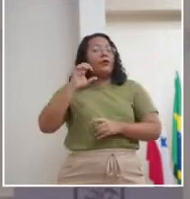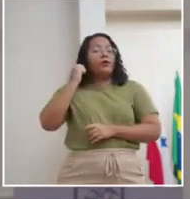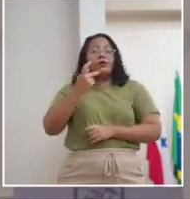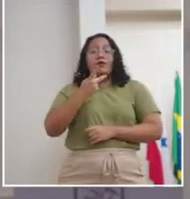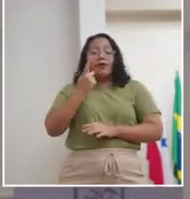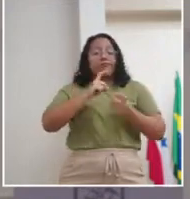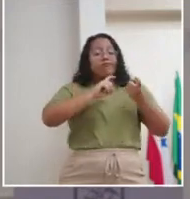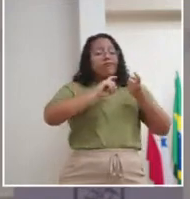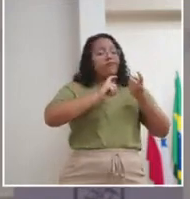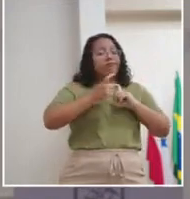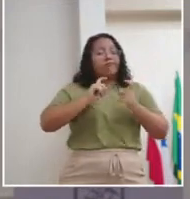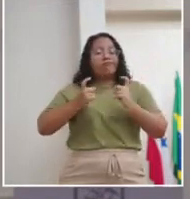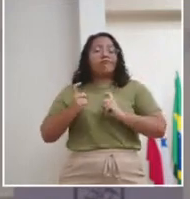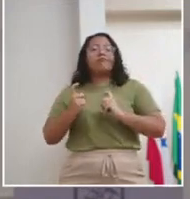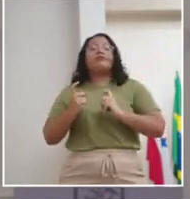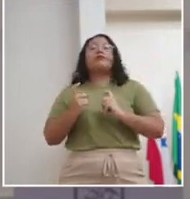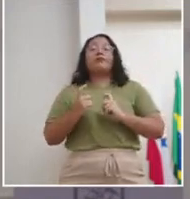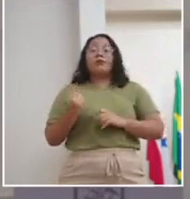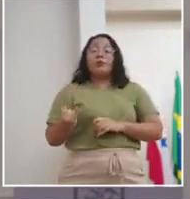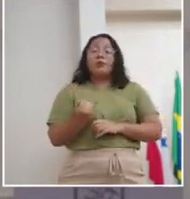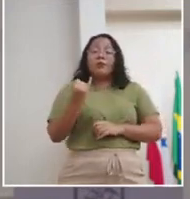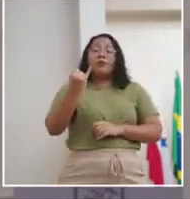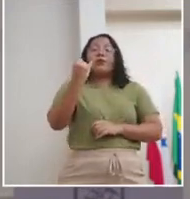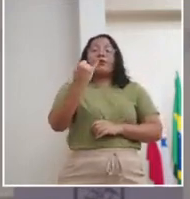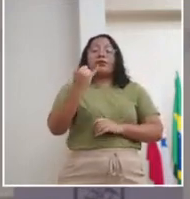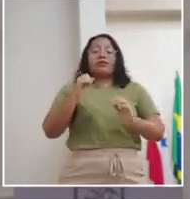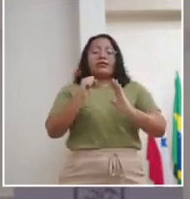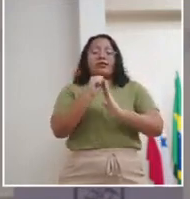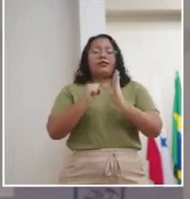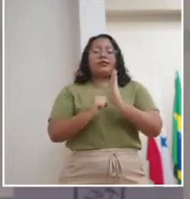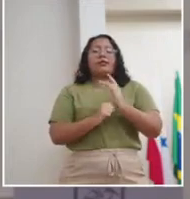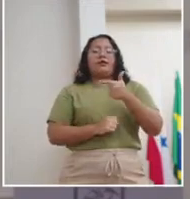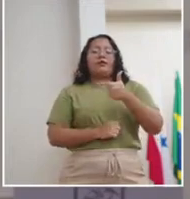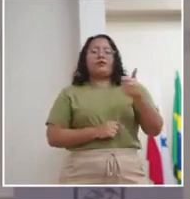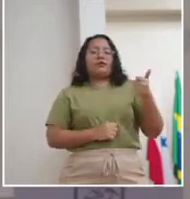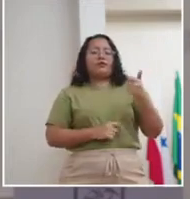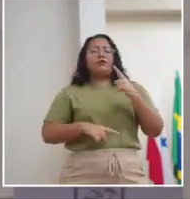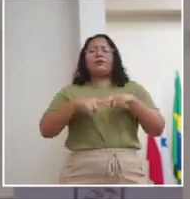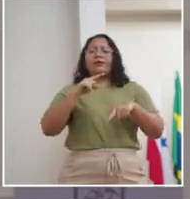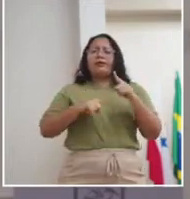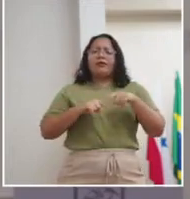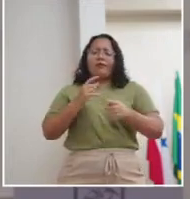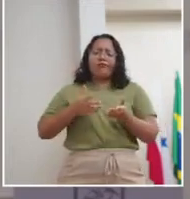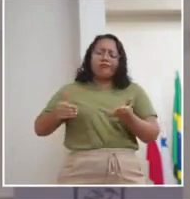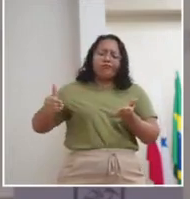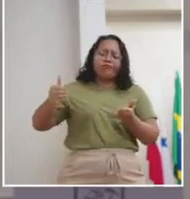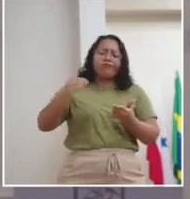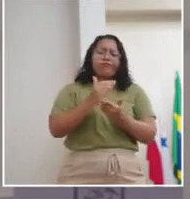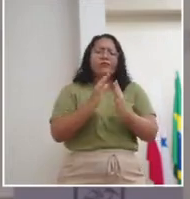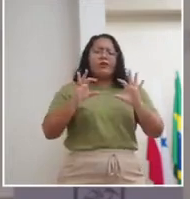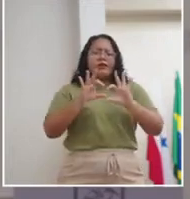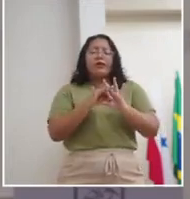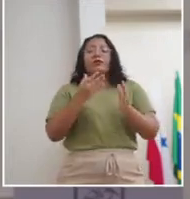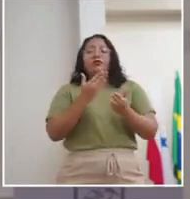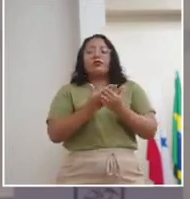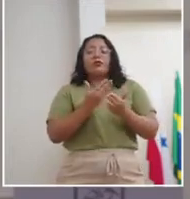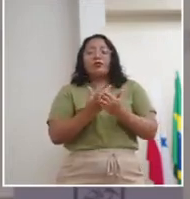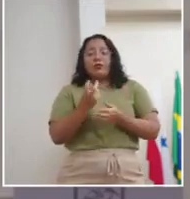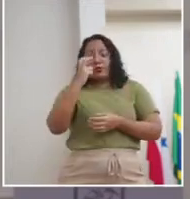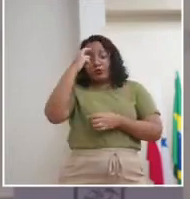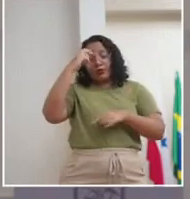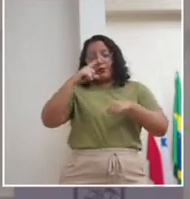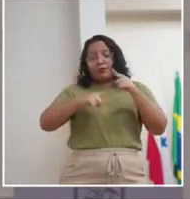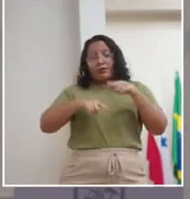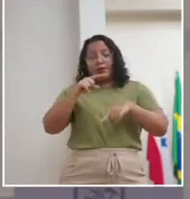discussões servem para o século XXI. Grande parte da produção de Berta é associada aos estudos de cultura material e arte